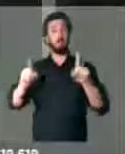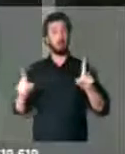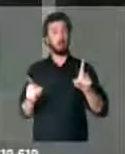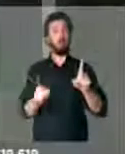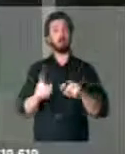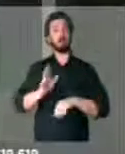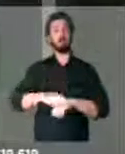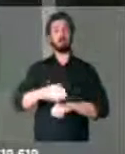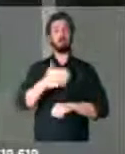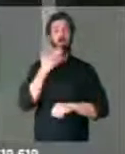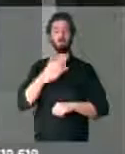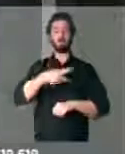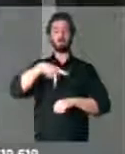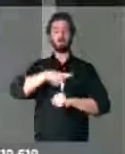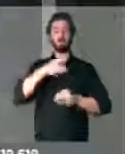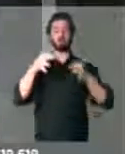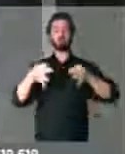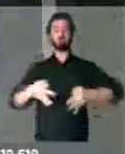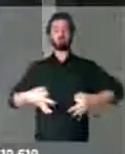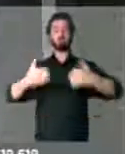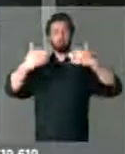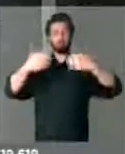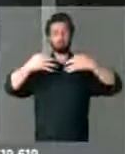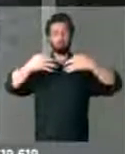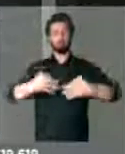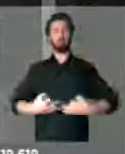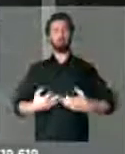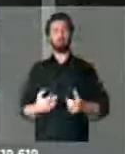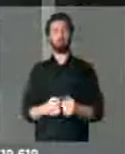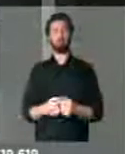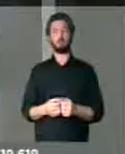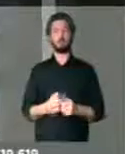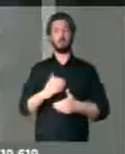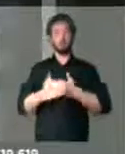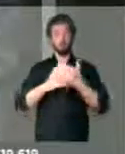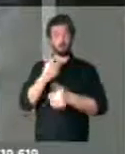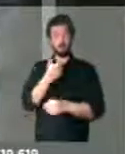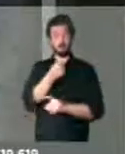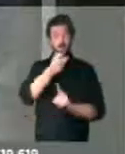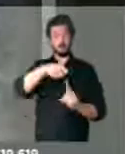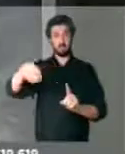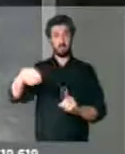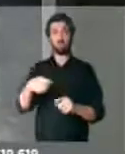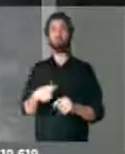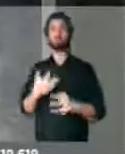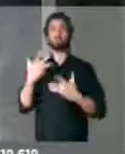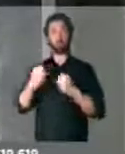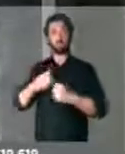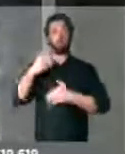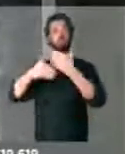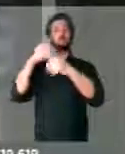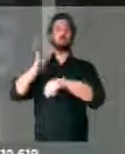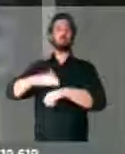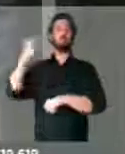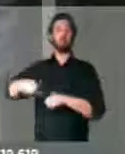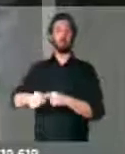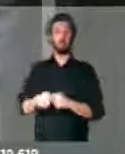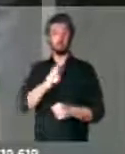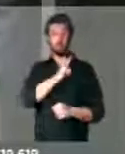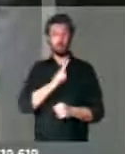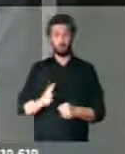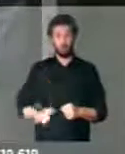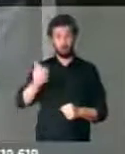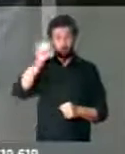de forma republicana. Avançamos nesses 6 meses e avançaremos muito mais. O